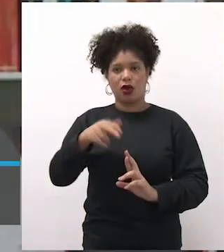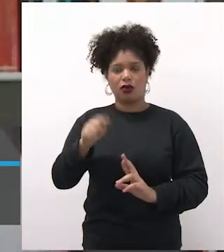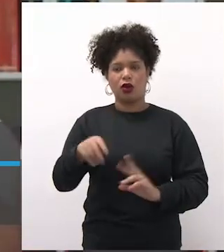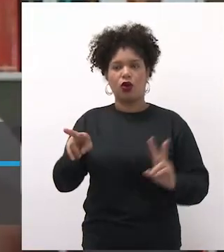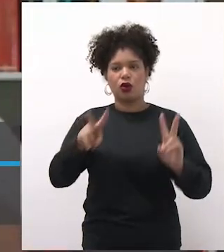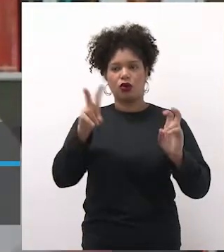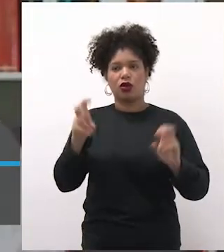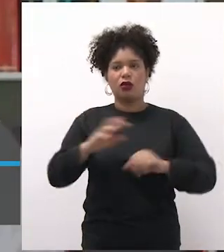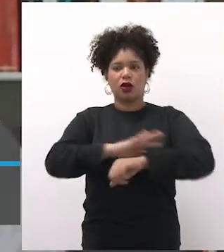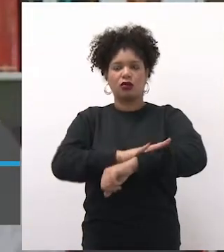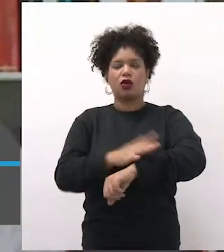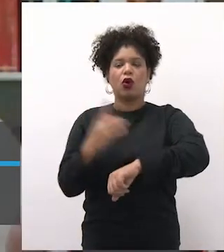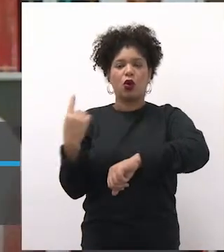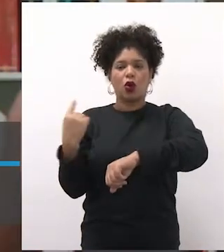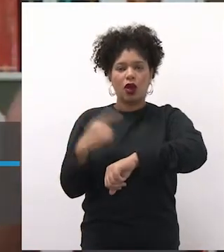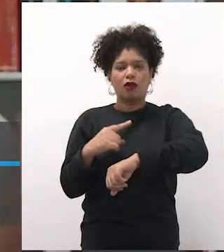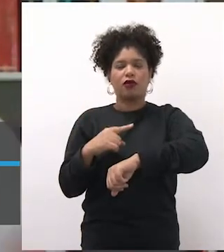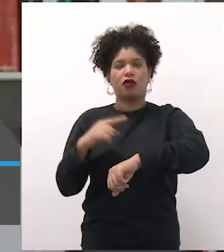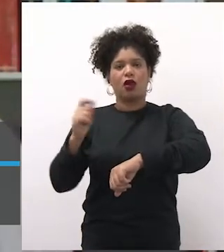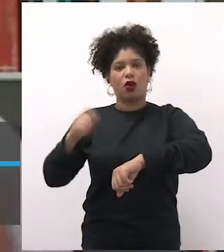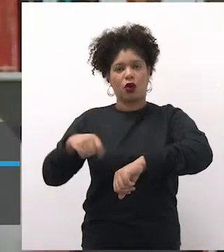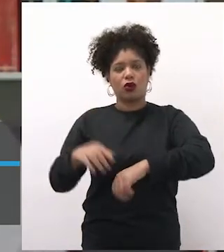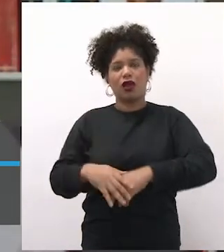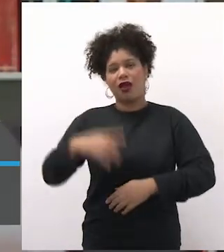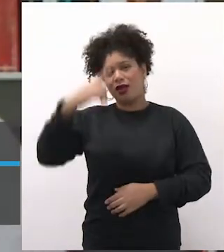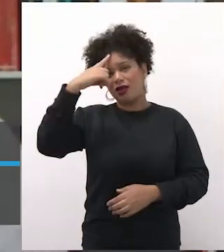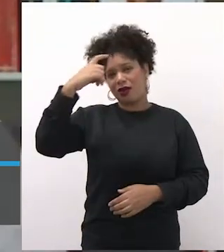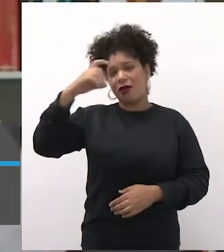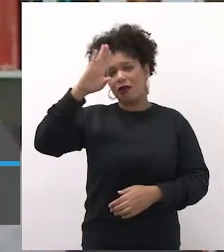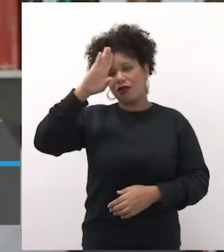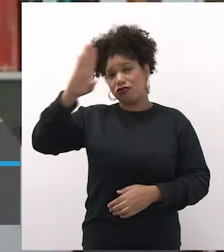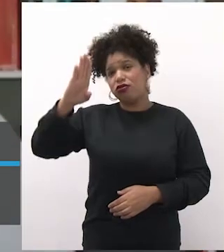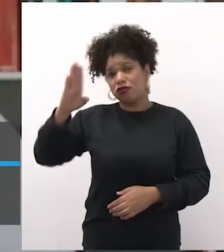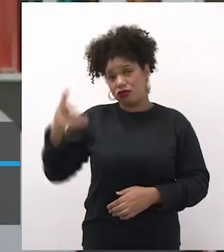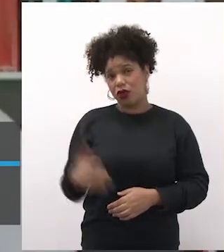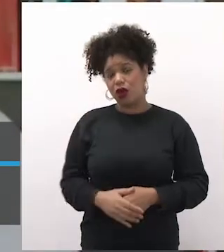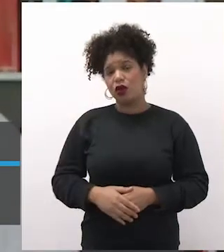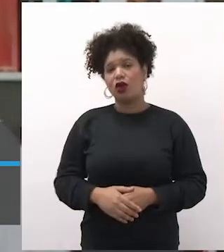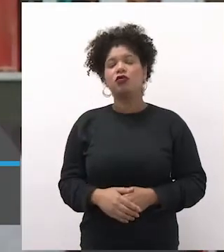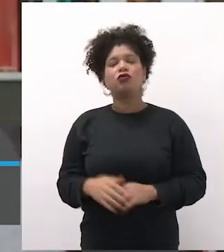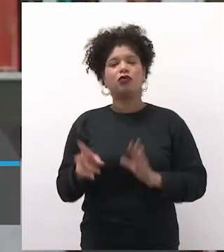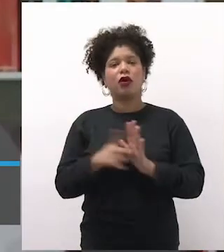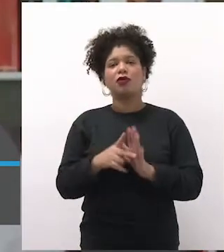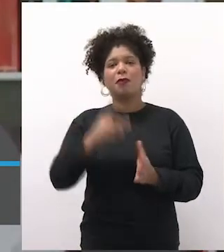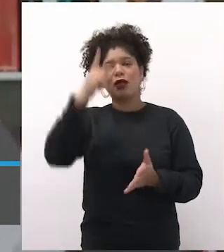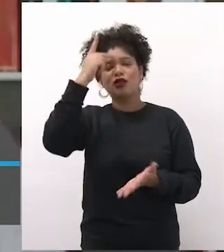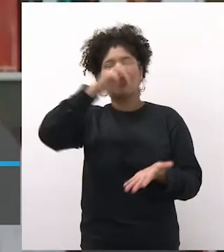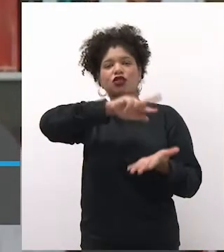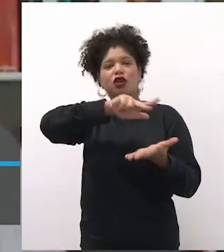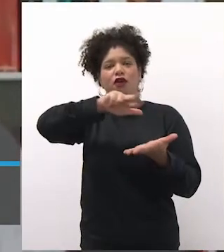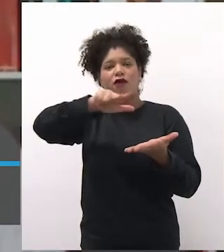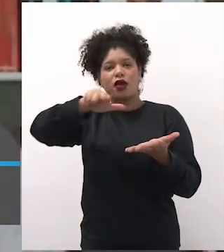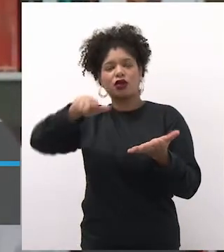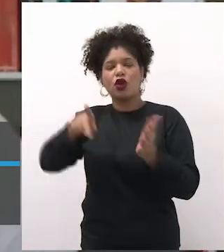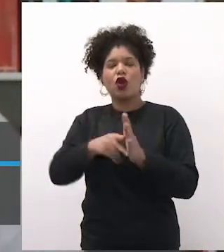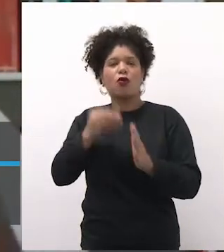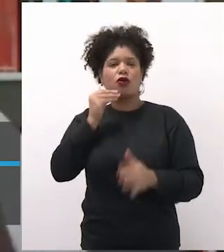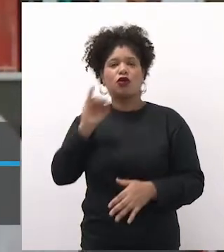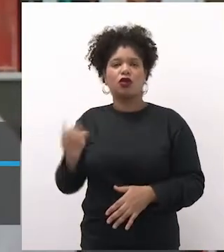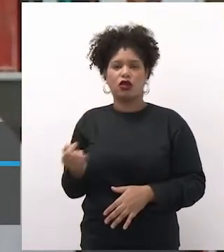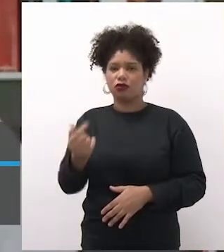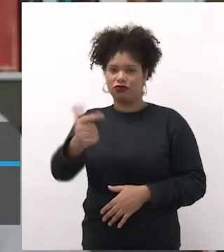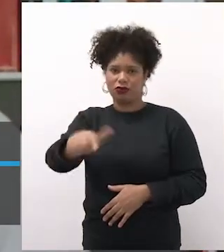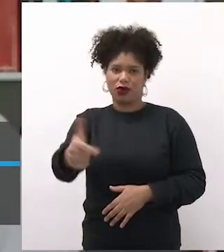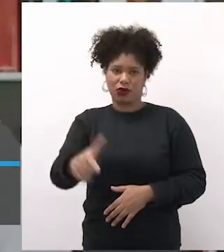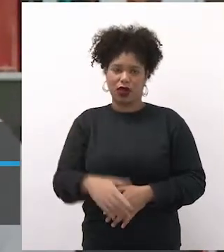antirracismo, quando você fala sobre essa ideia com o outro, você fala por você e fala por 1 milhão de outras pessoas que não têm essa oportunidade. Então,